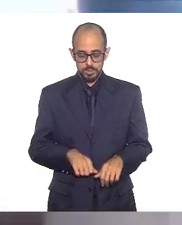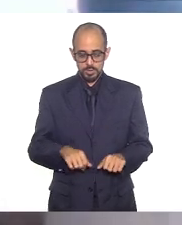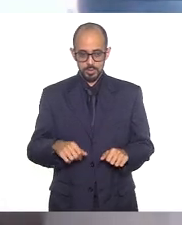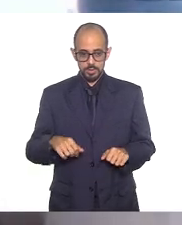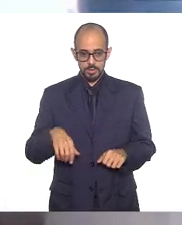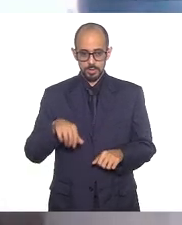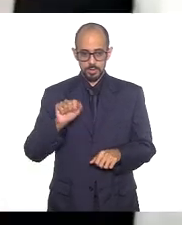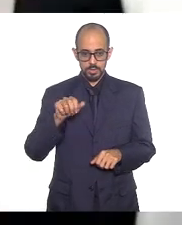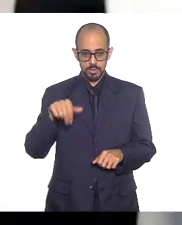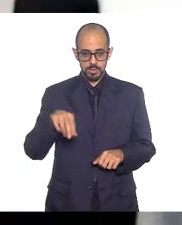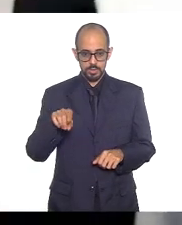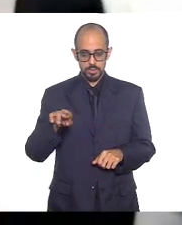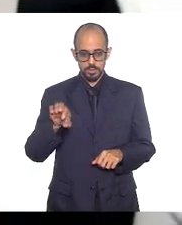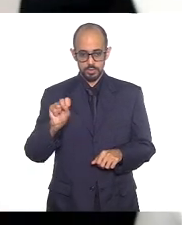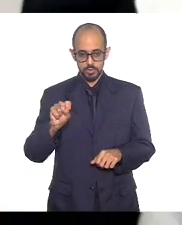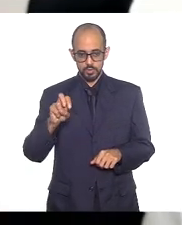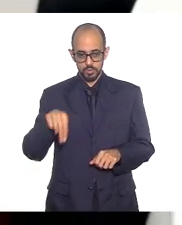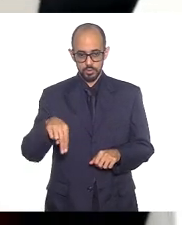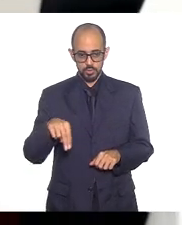Deputado Anderson Alexandre.